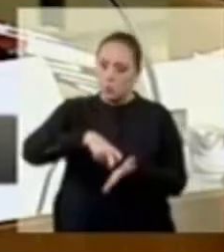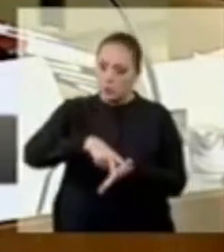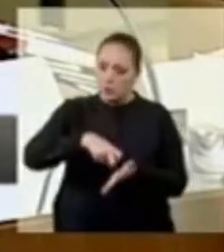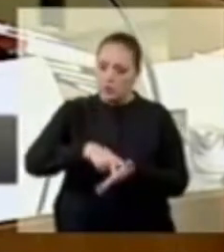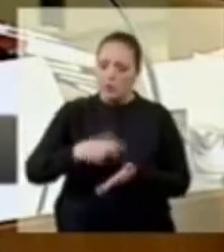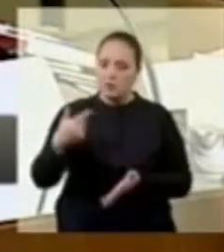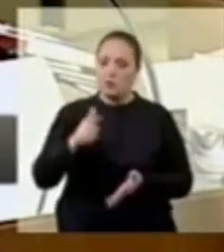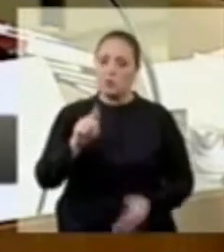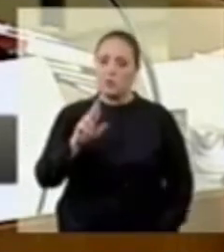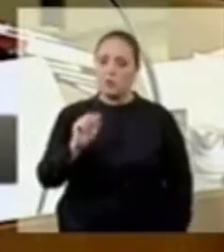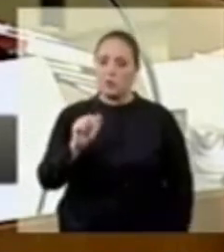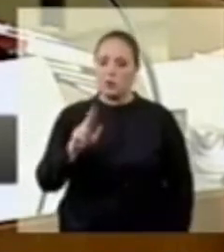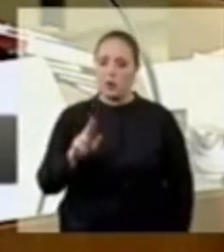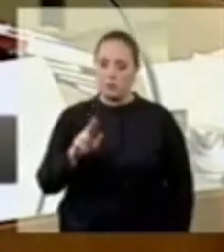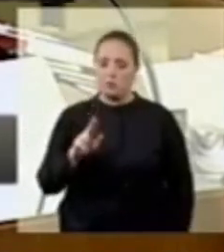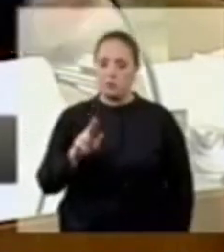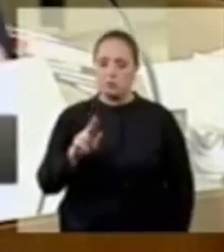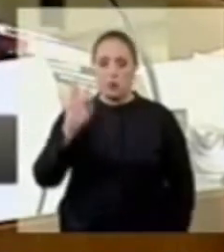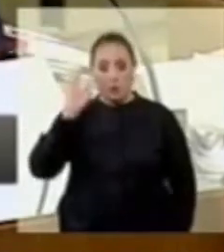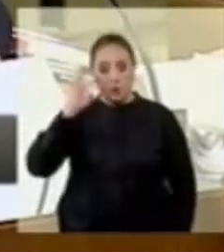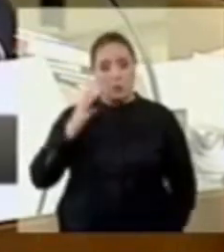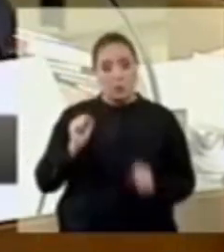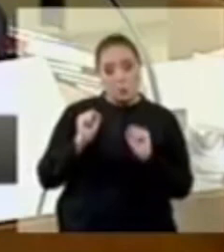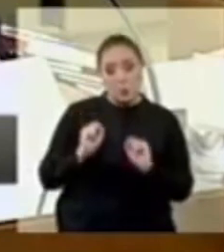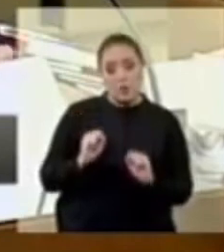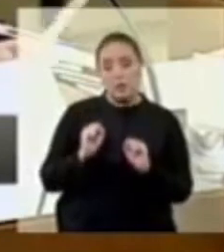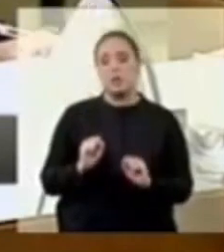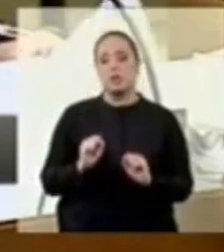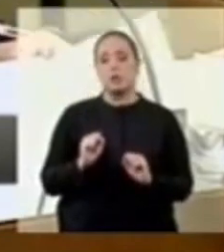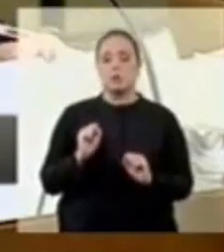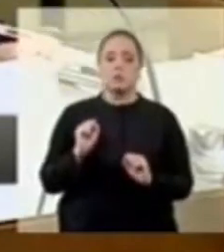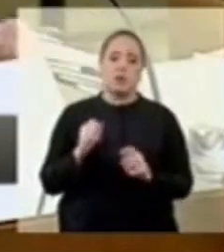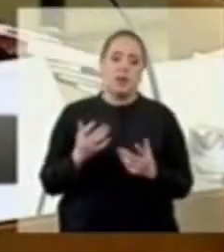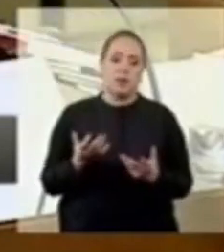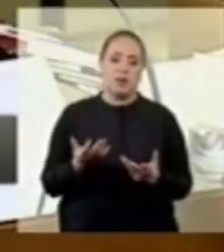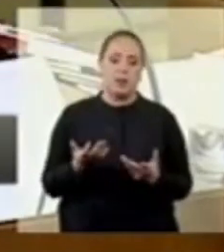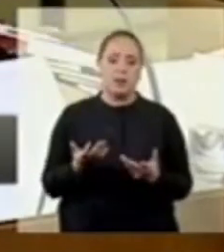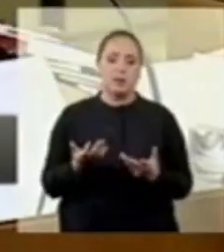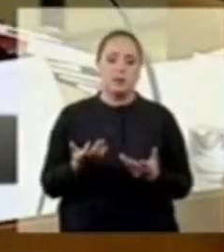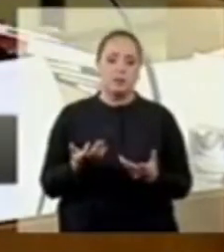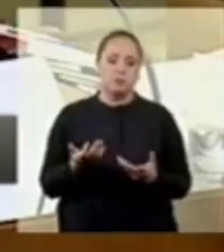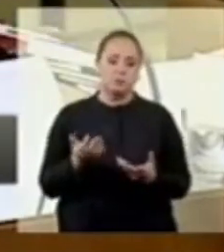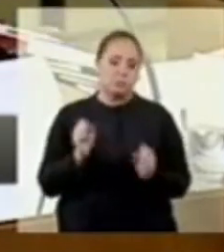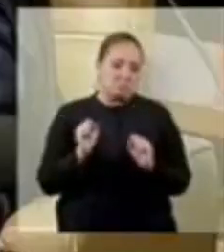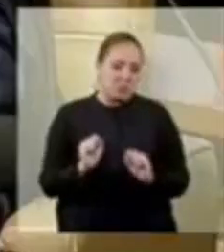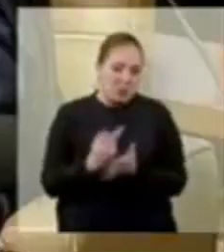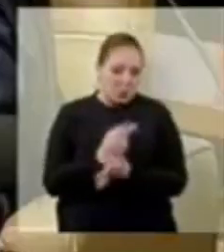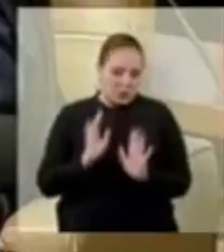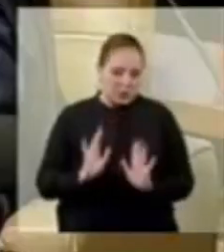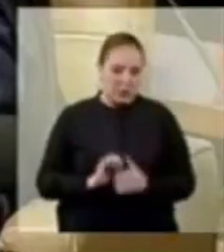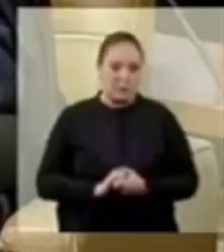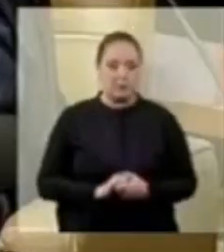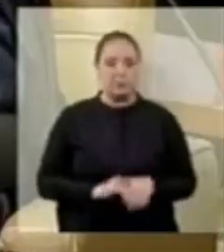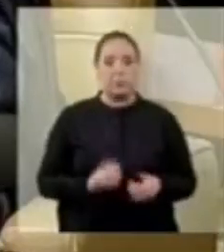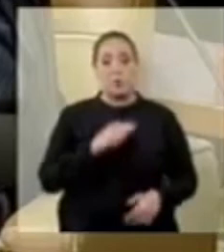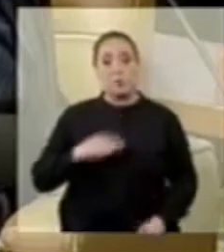segundo grau de jurisdição a decisão poderia ser prontamente à executada tanto como fez o ministro